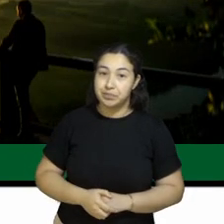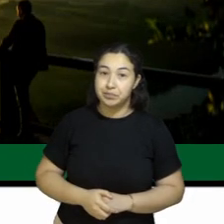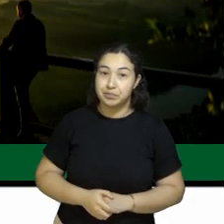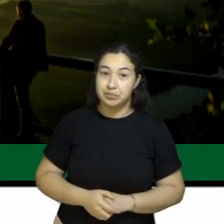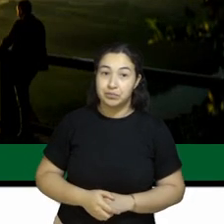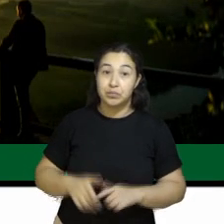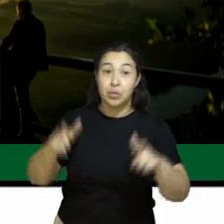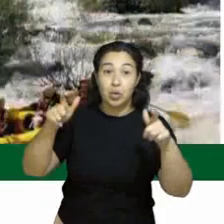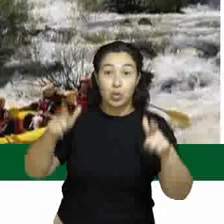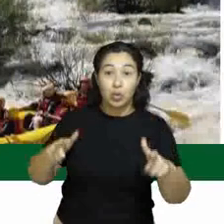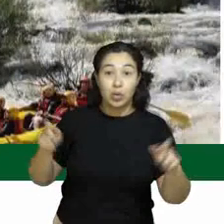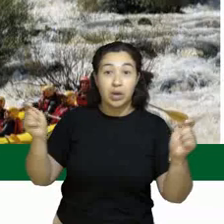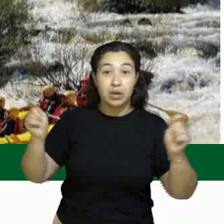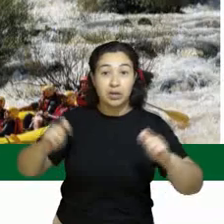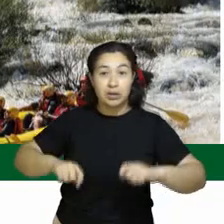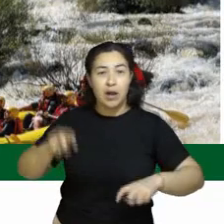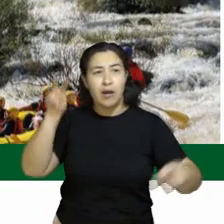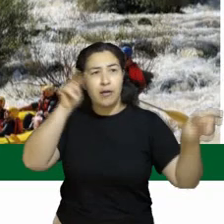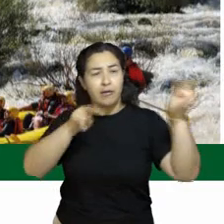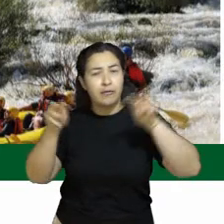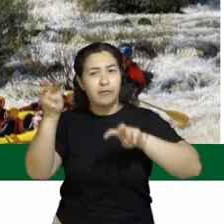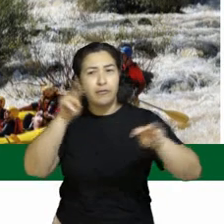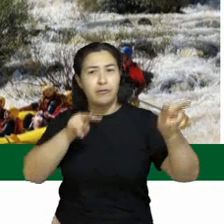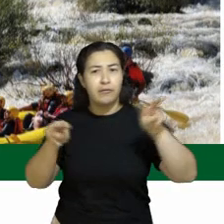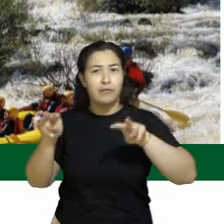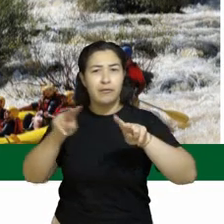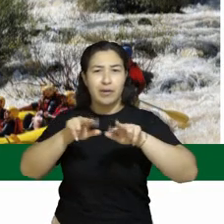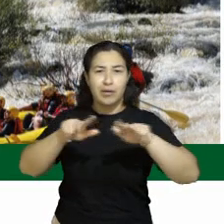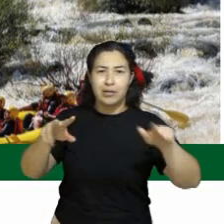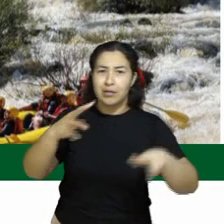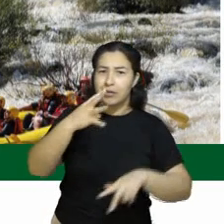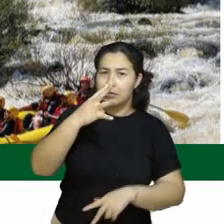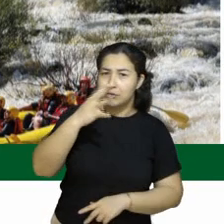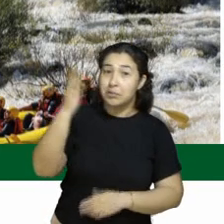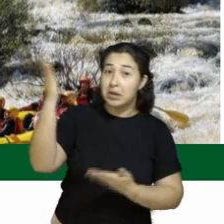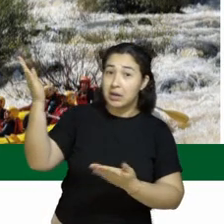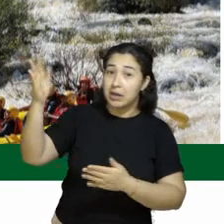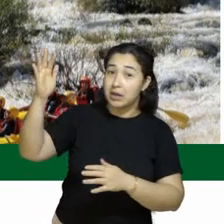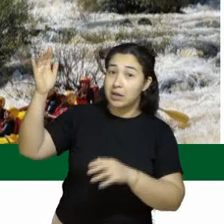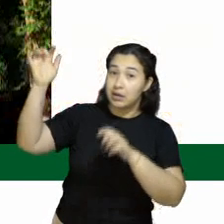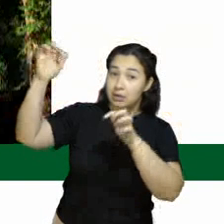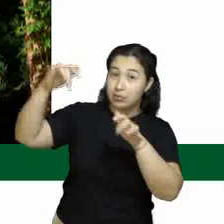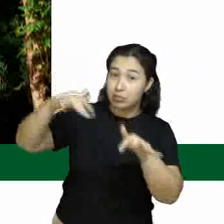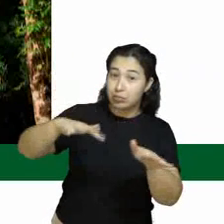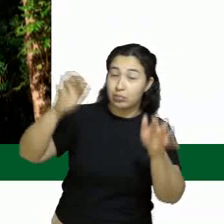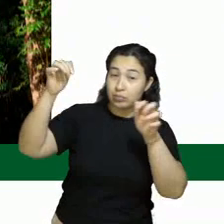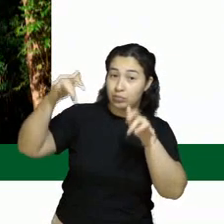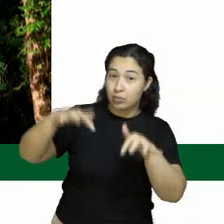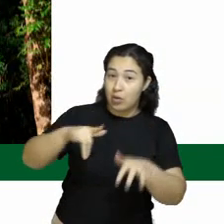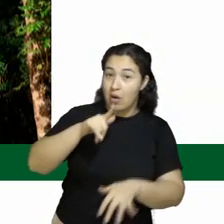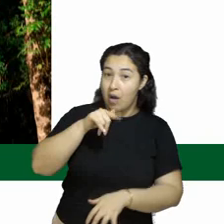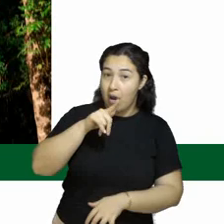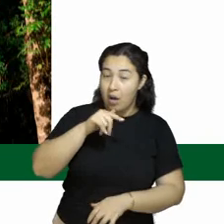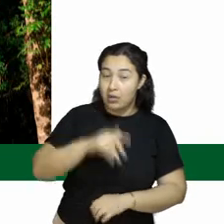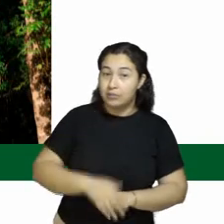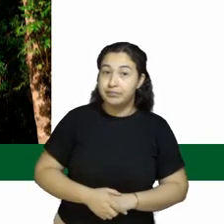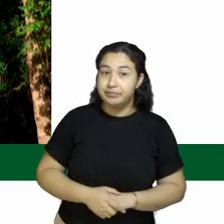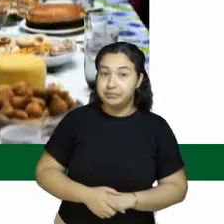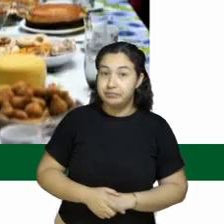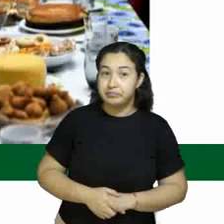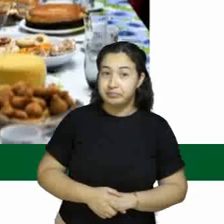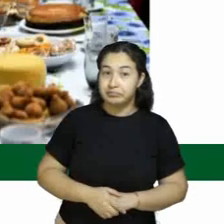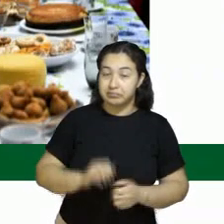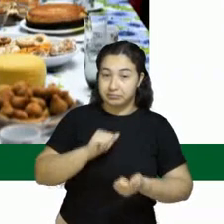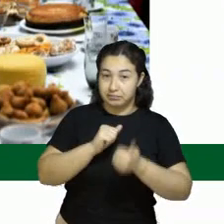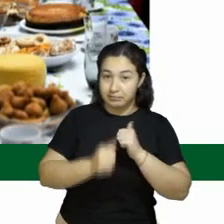equipamentos de turísticos para contemplação, as Cataratas de Quilombo, no Salto Saudades, esportes de